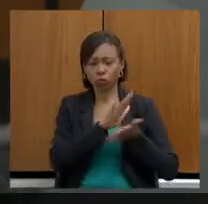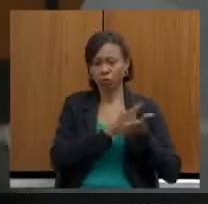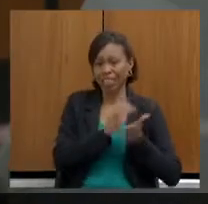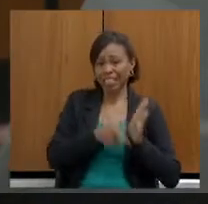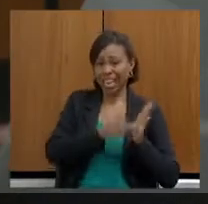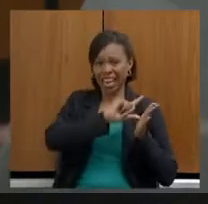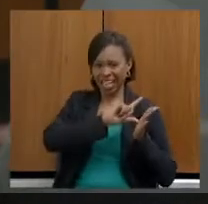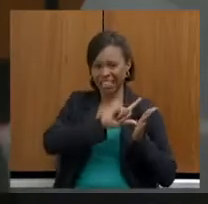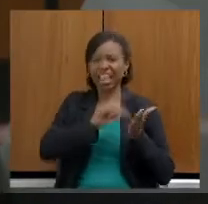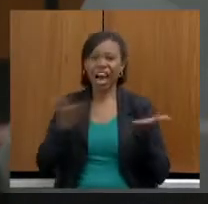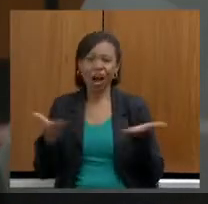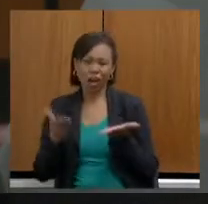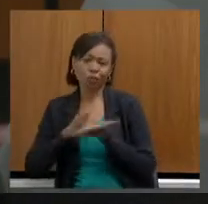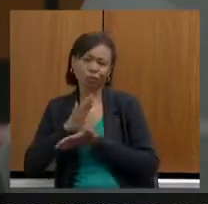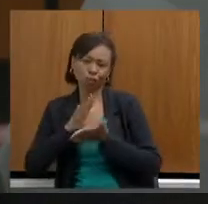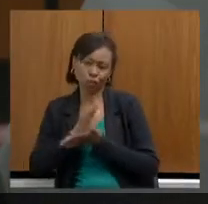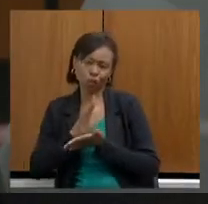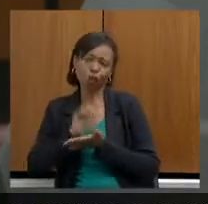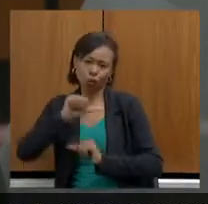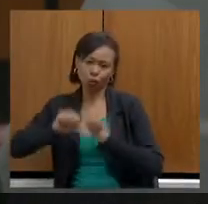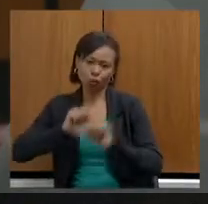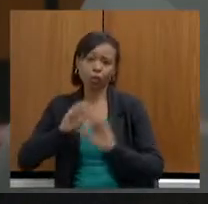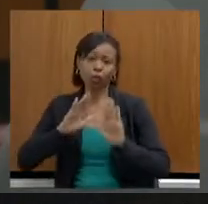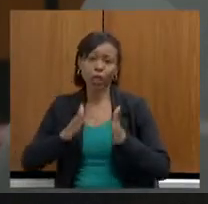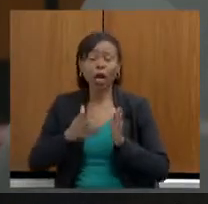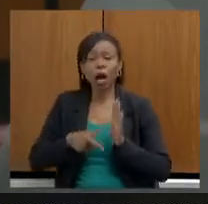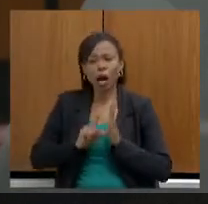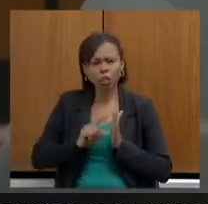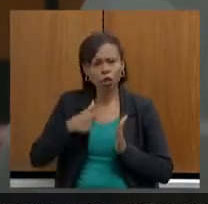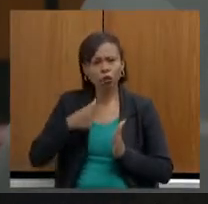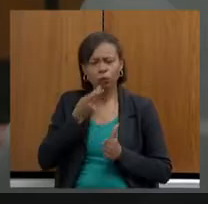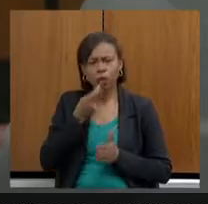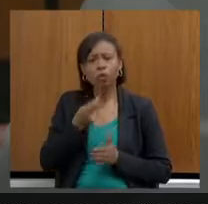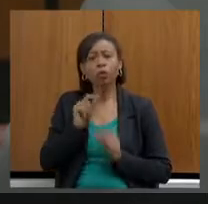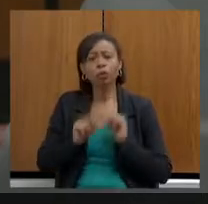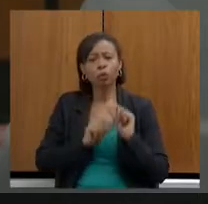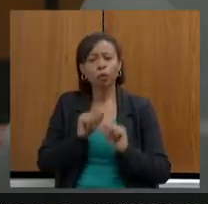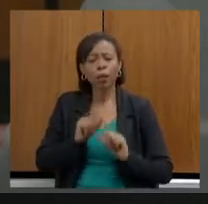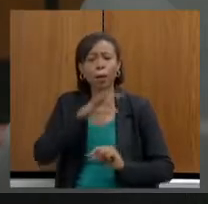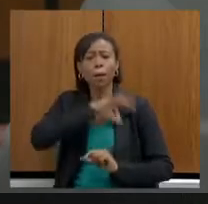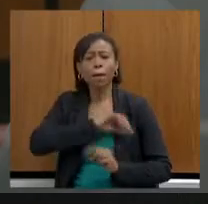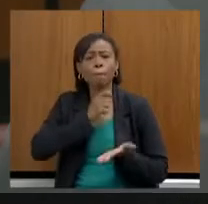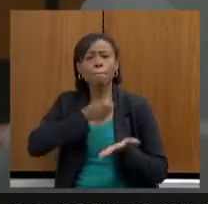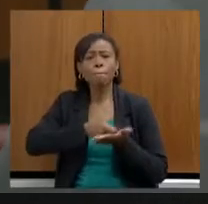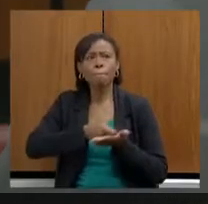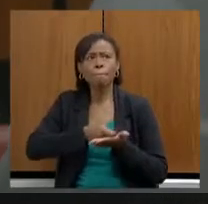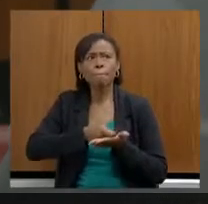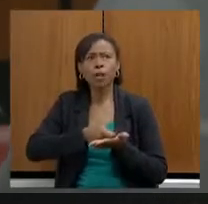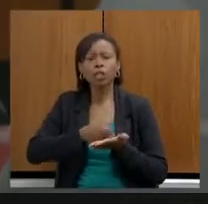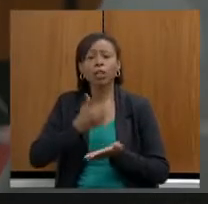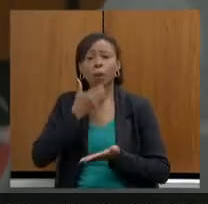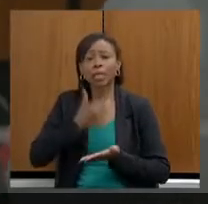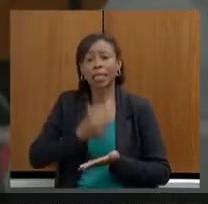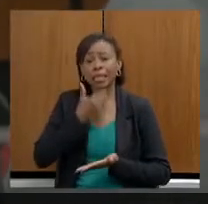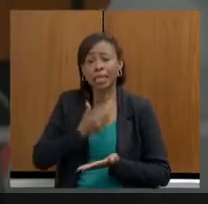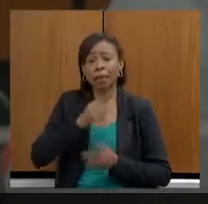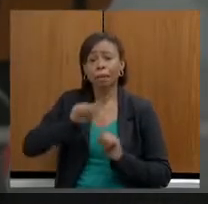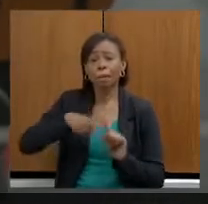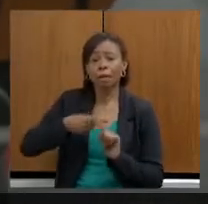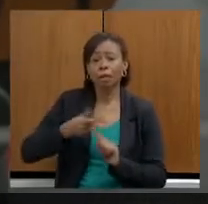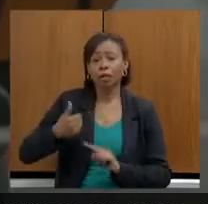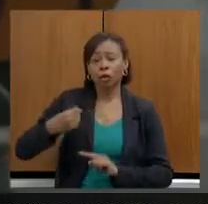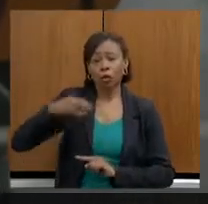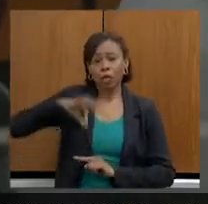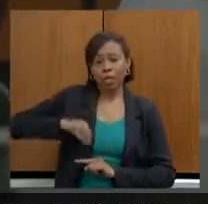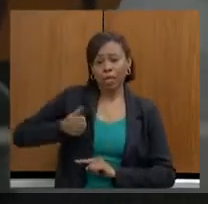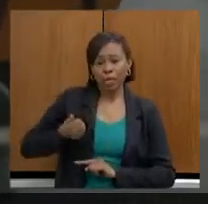anterior e com o que eu falei no início do do nosso debate a folha de dezembro e o 13º